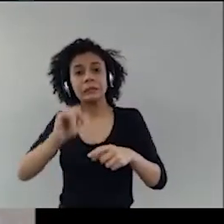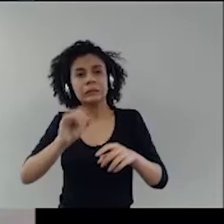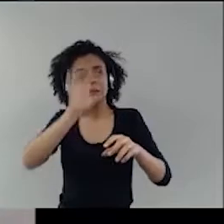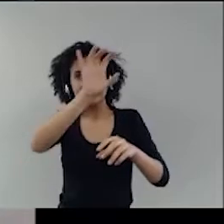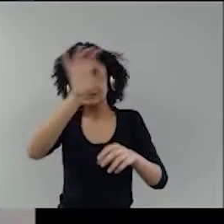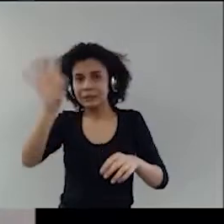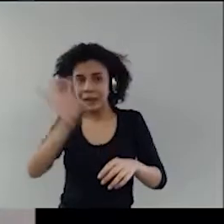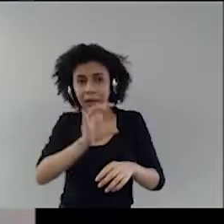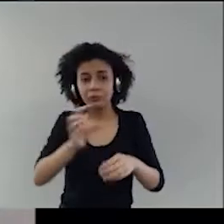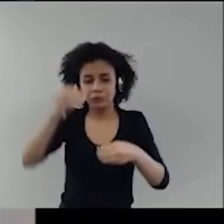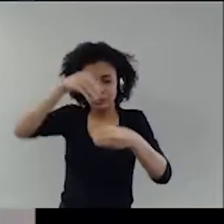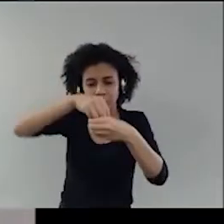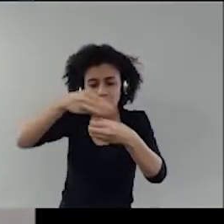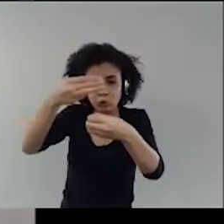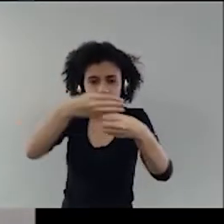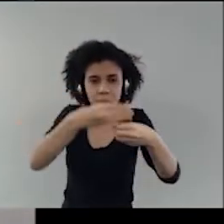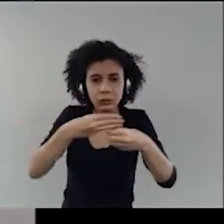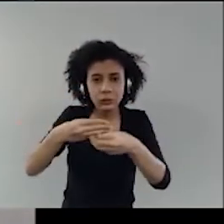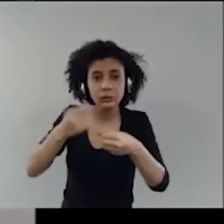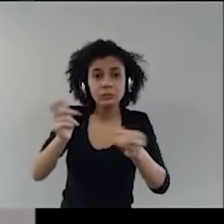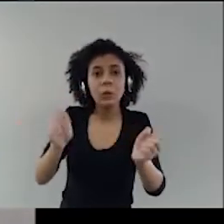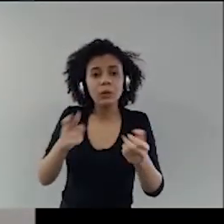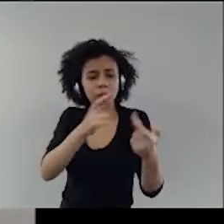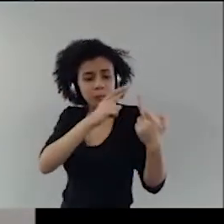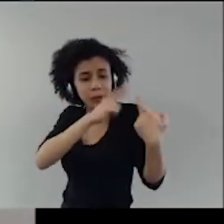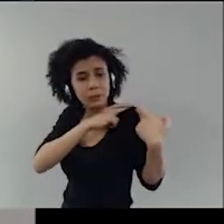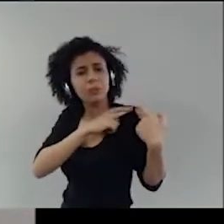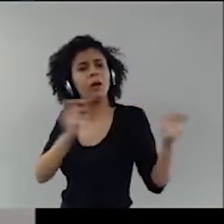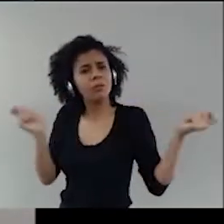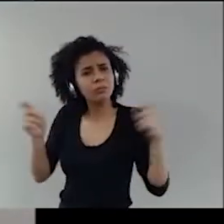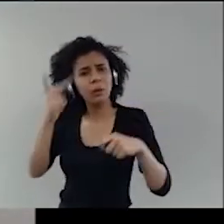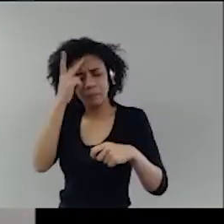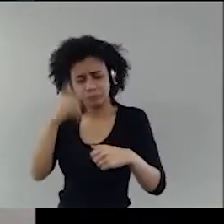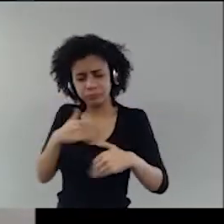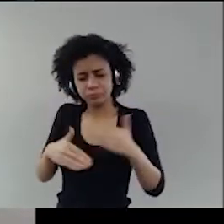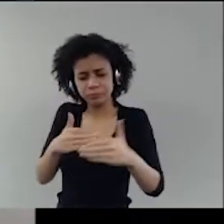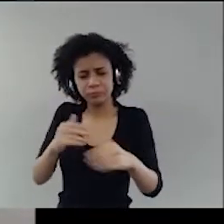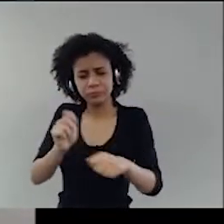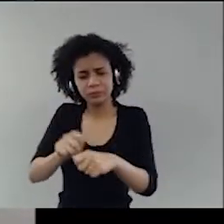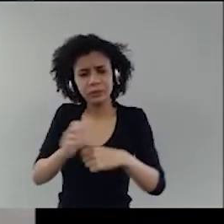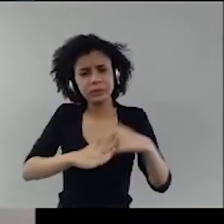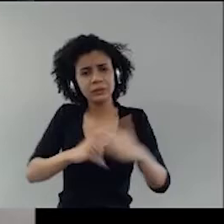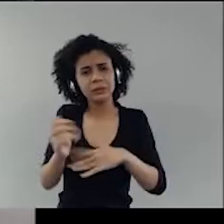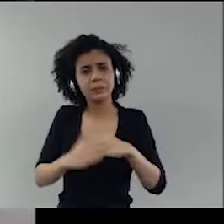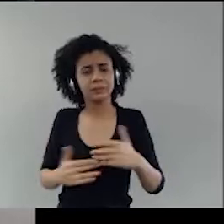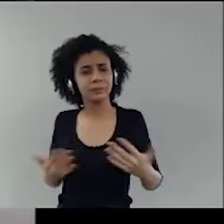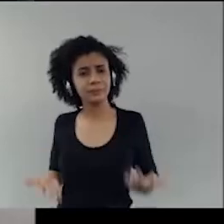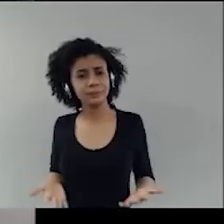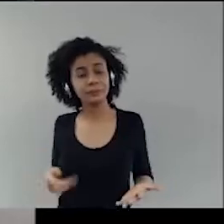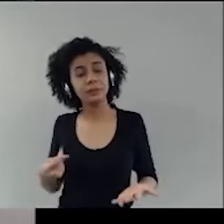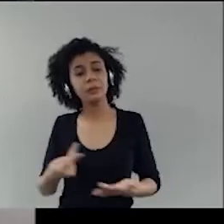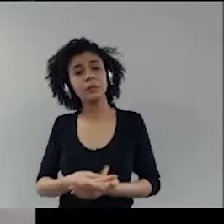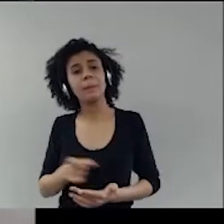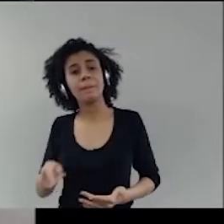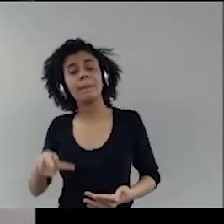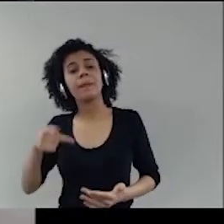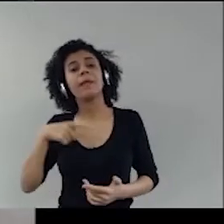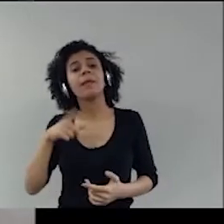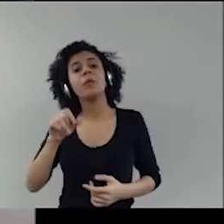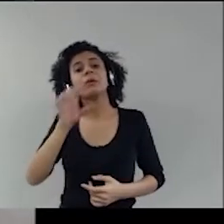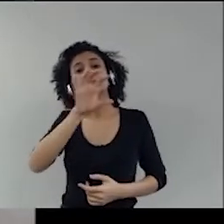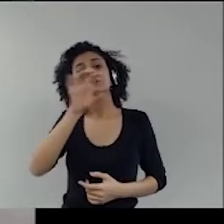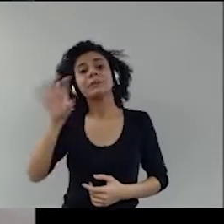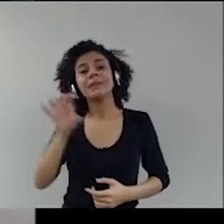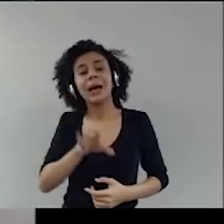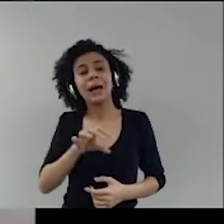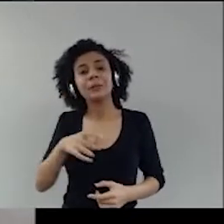estados e dos municípios tratou de arcar com a aquisição da sua forma. O que aconteceu? Estavam estados,